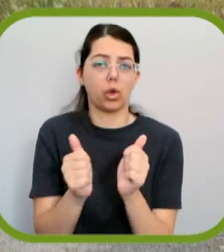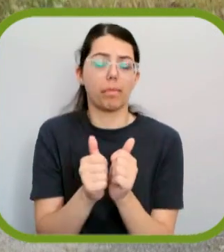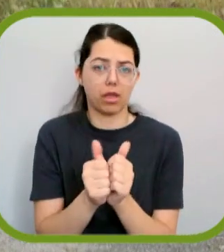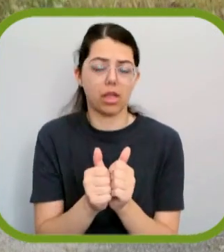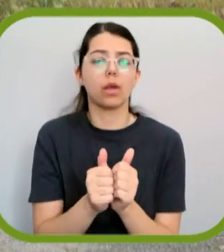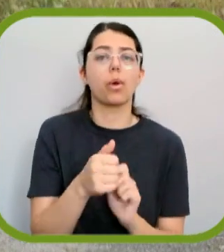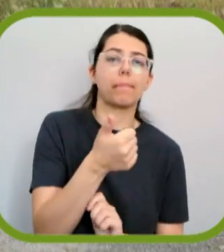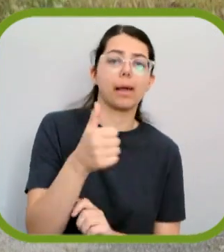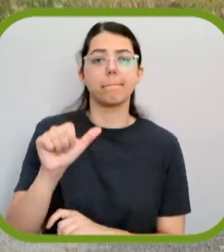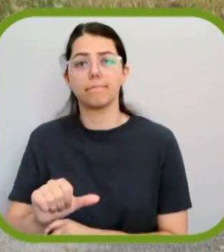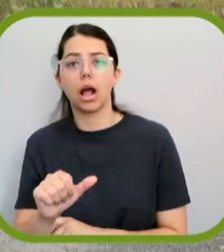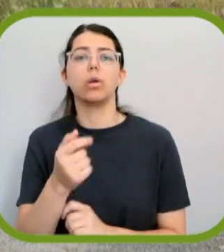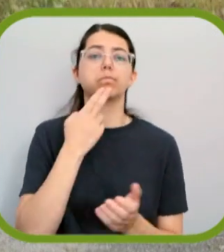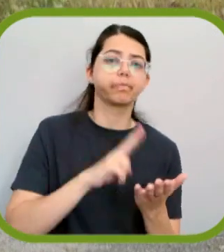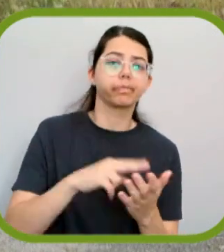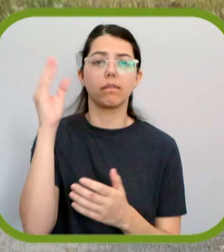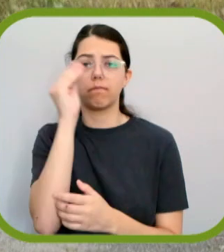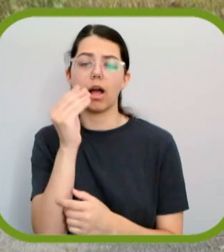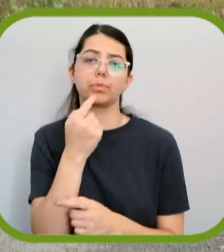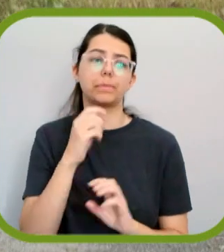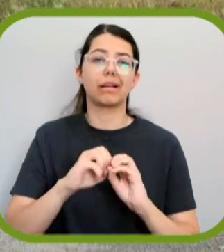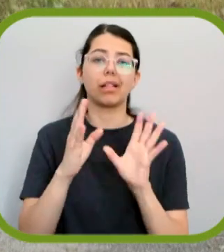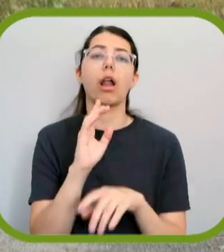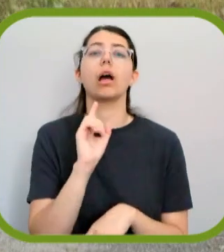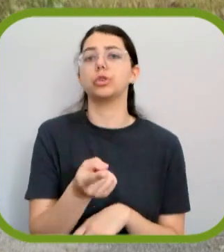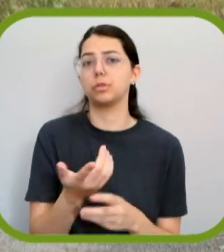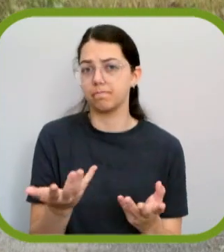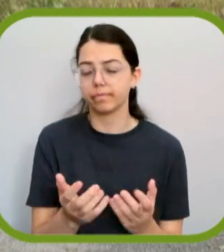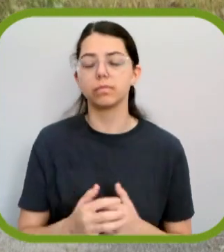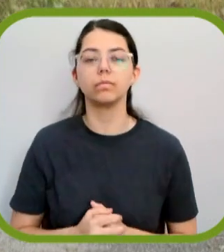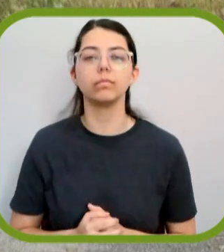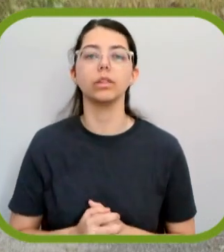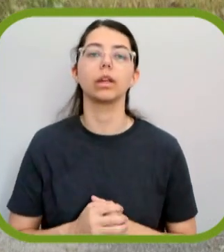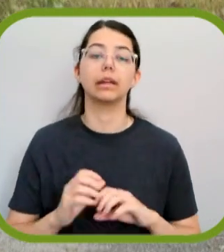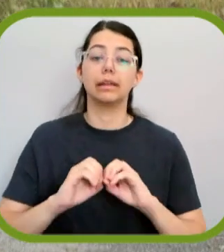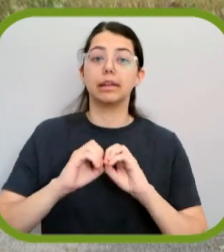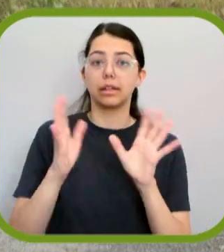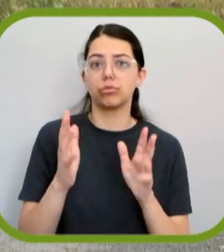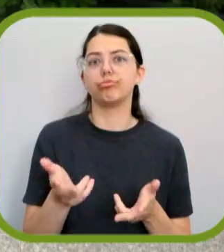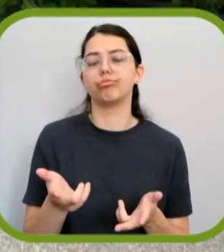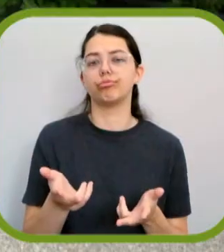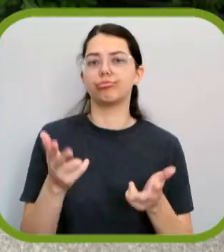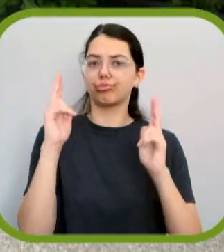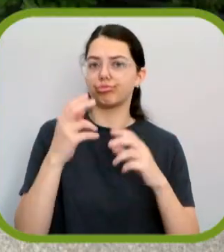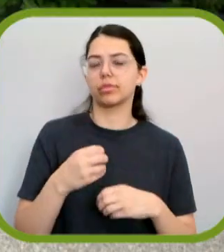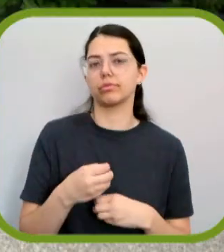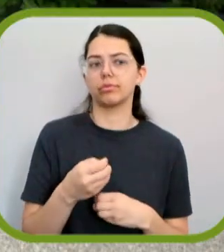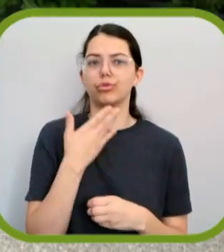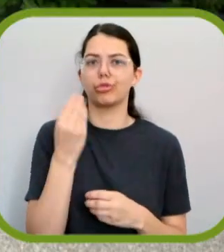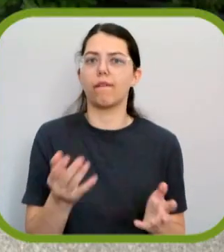certa idade com acompanhamento e saberem distinguir o bem do mal e o que é verdadeiro do que não é verdadeiro. Claro que